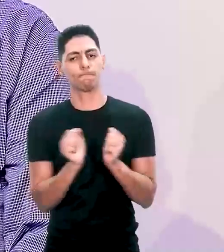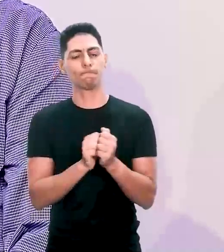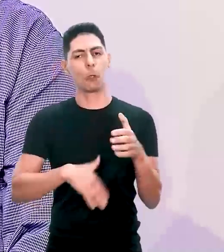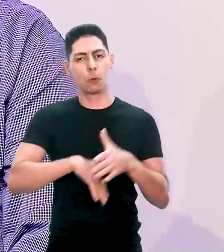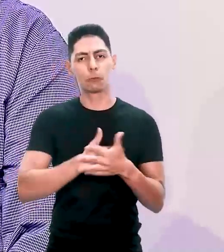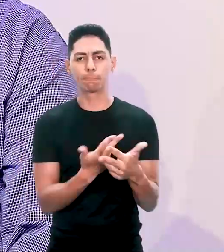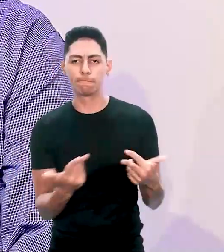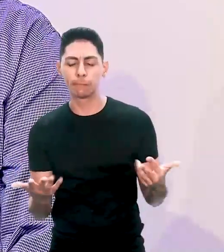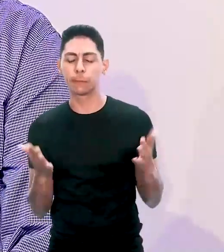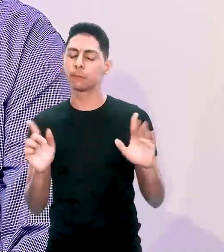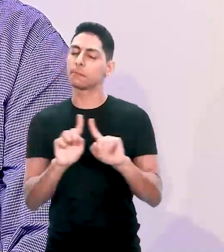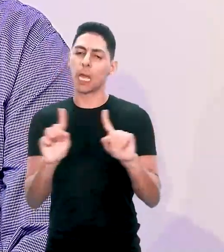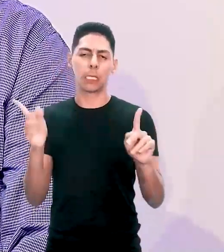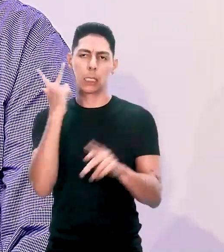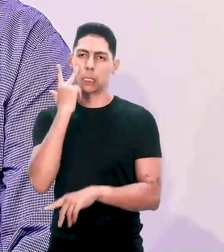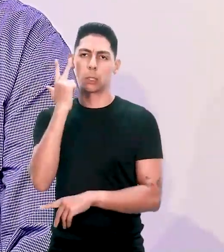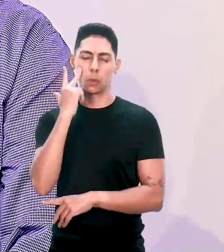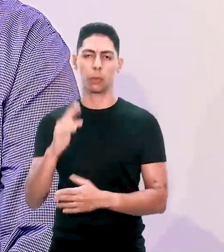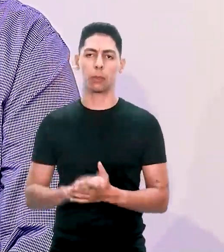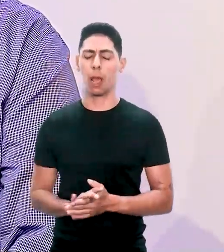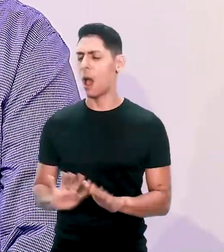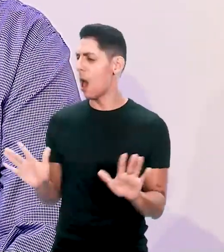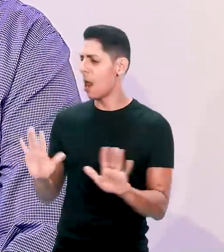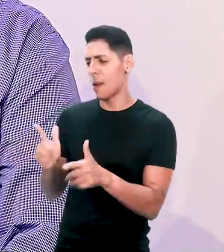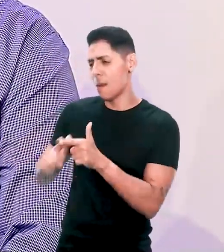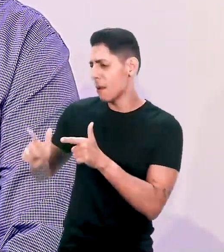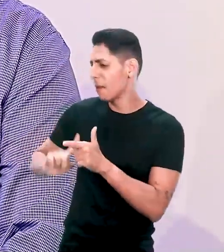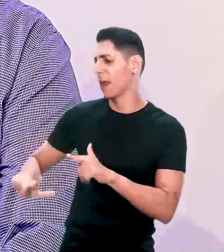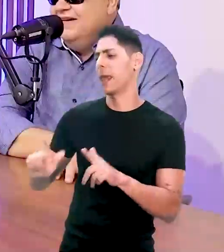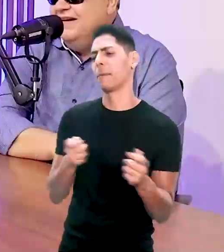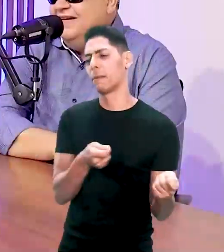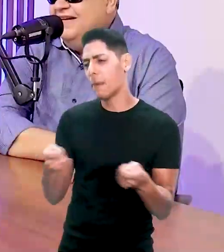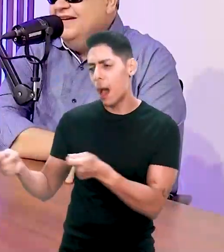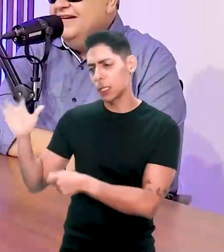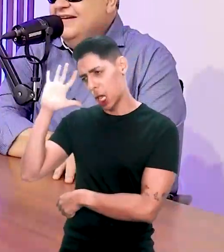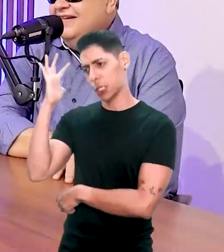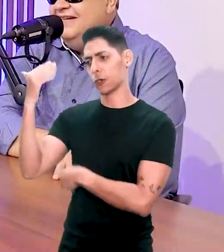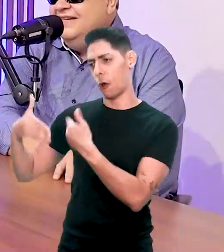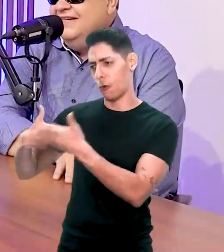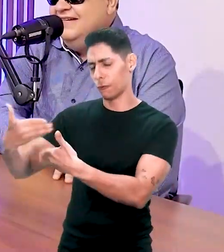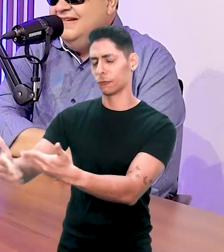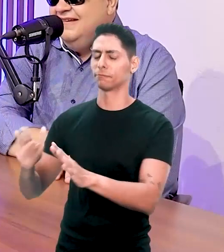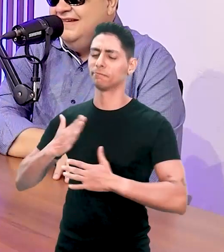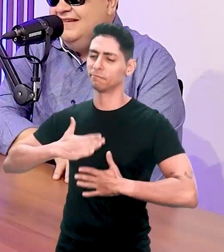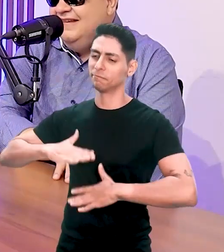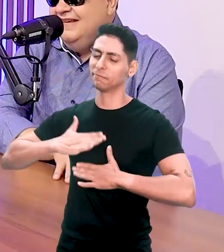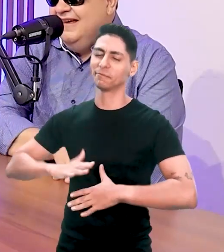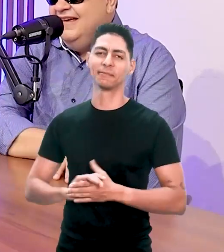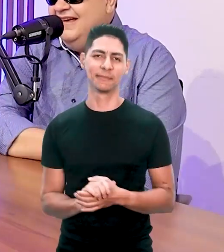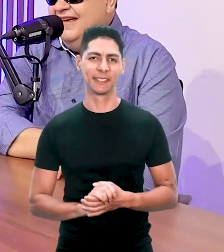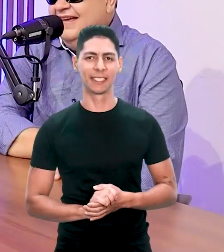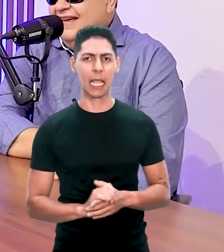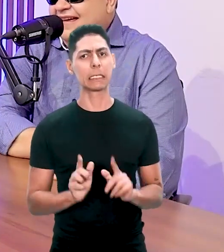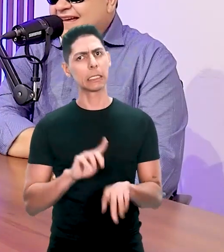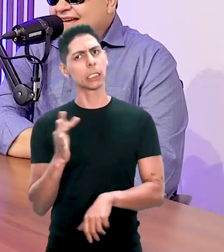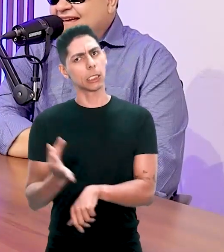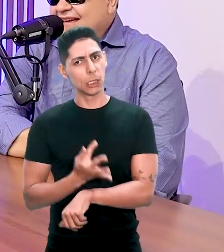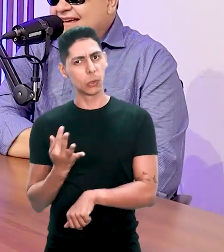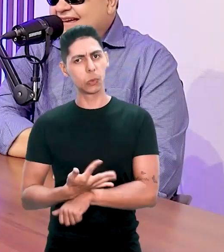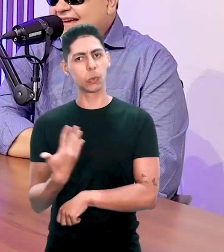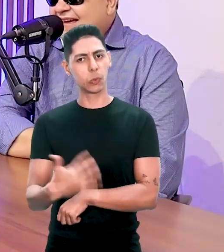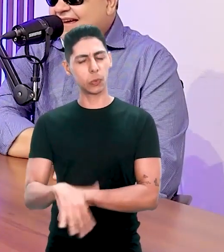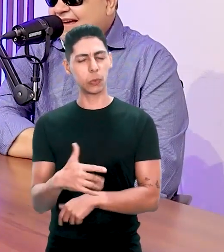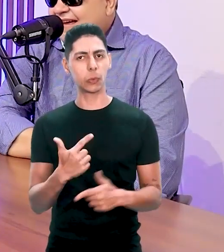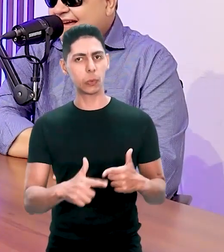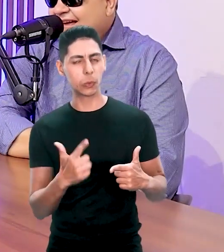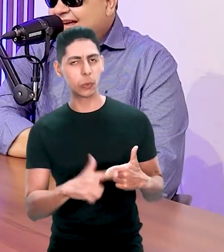Mas a tempestade vai passar, viu, Petri? A tempestade vai passar. Mas tá custosa essa tempestade, ela parece